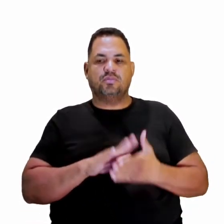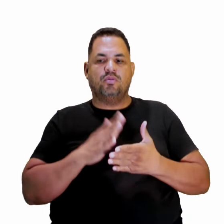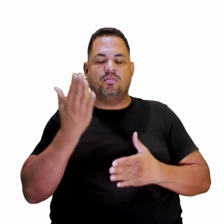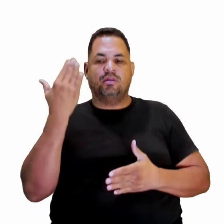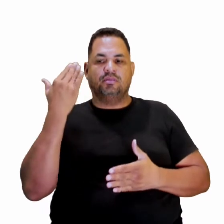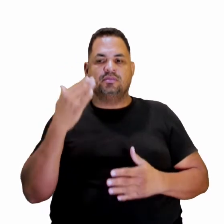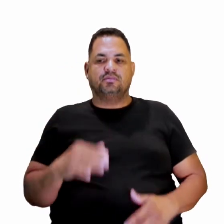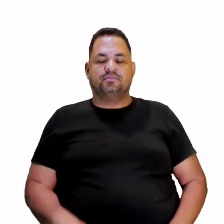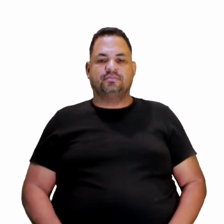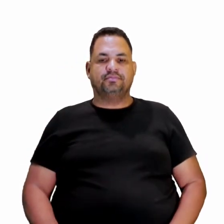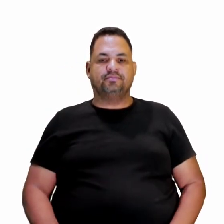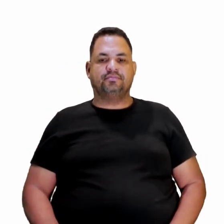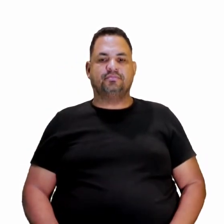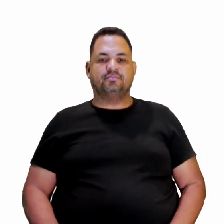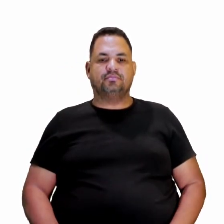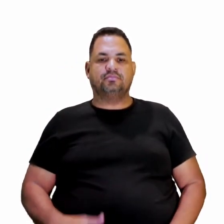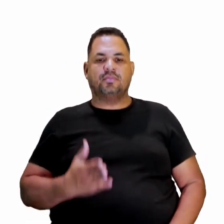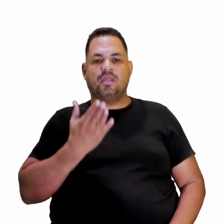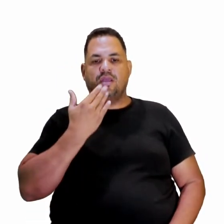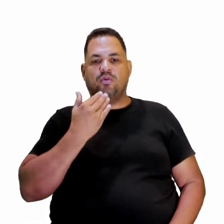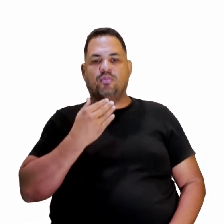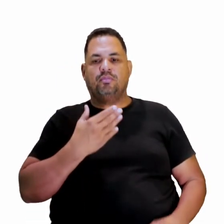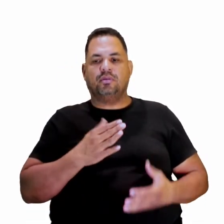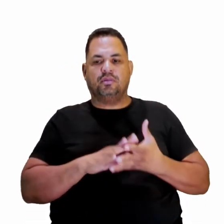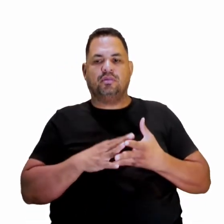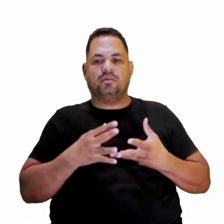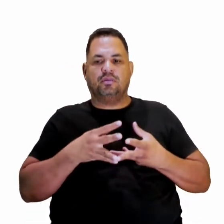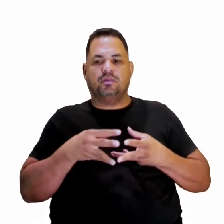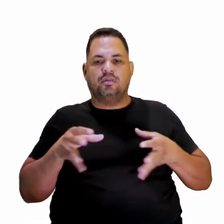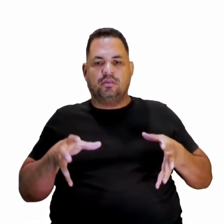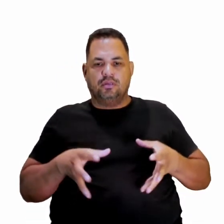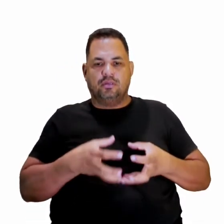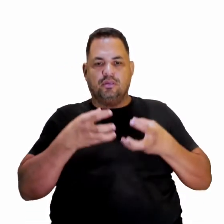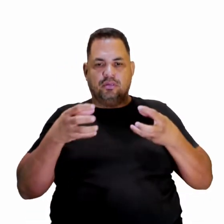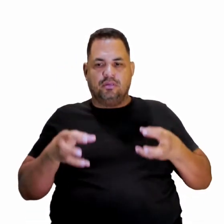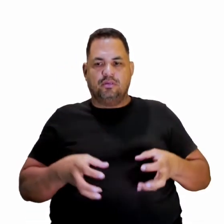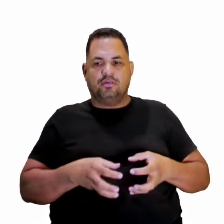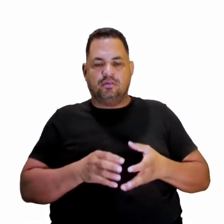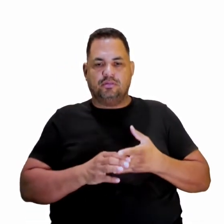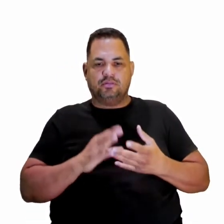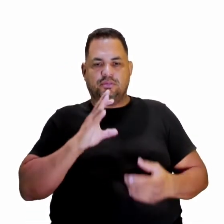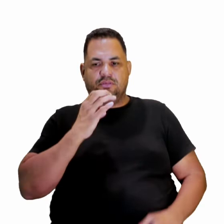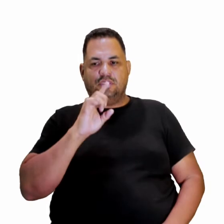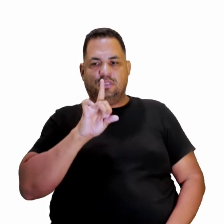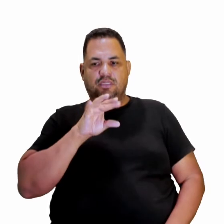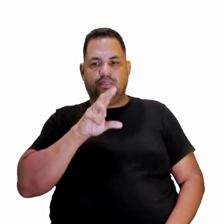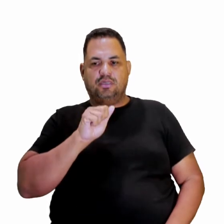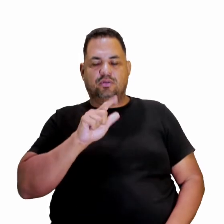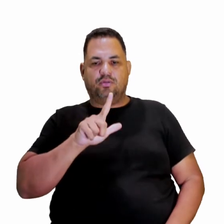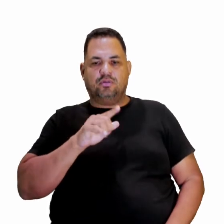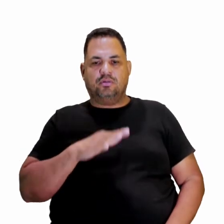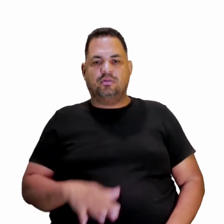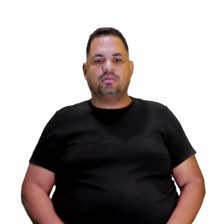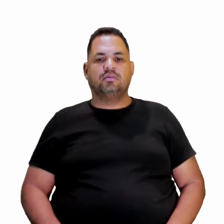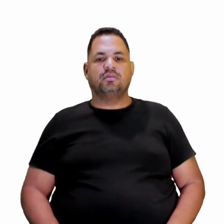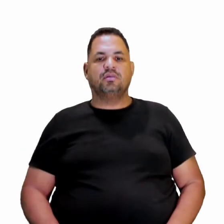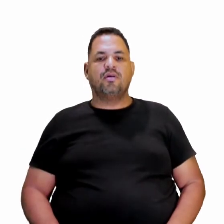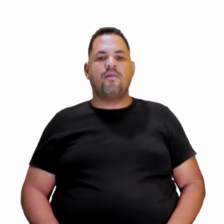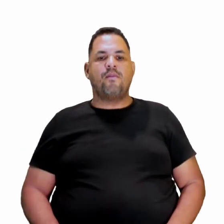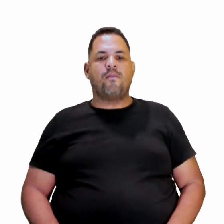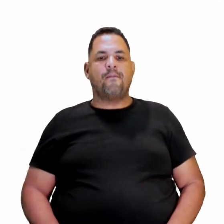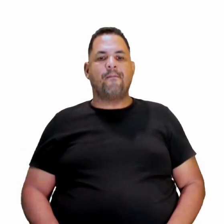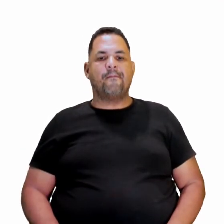dele. Então, eu comi cereal no café da manhã. Então, o have passa para cá como had. Né? I